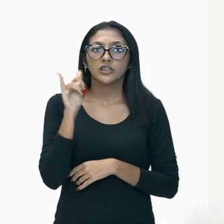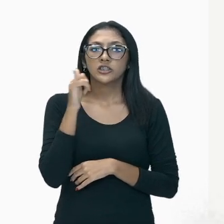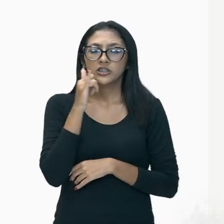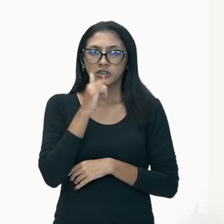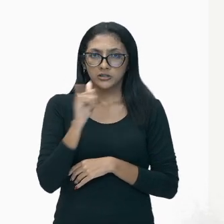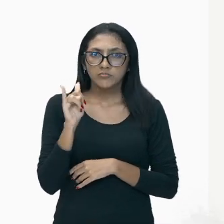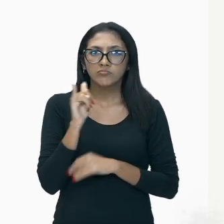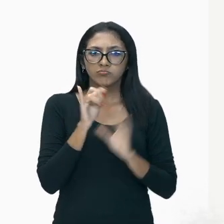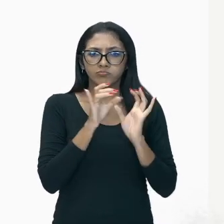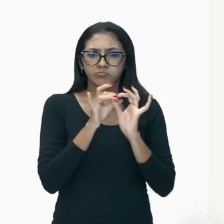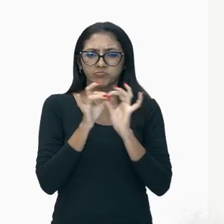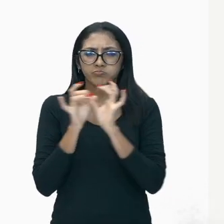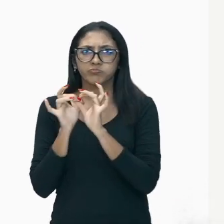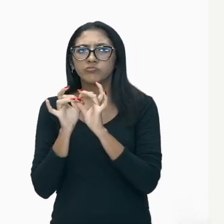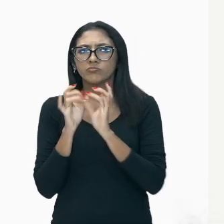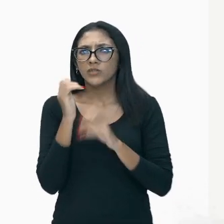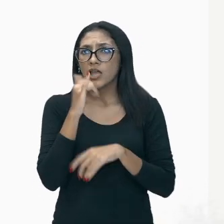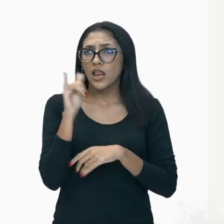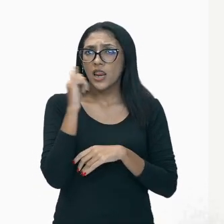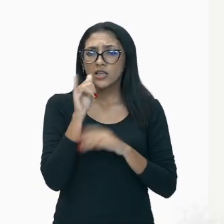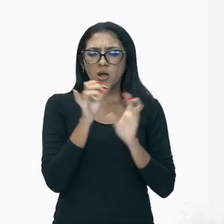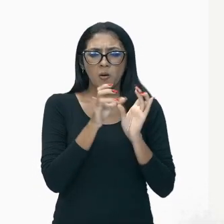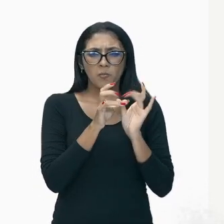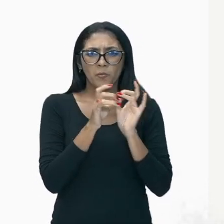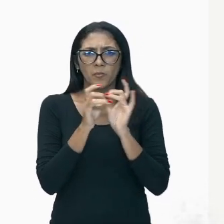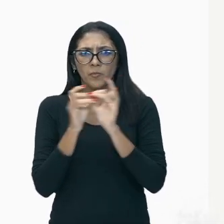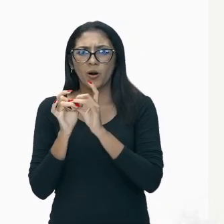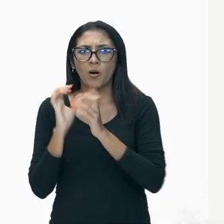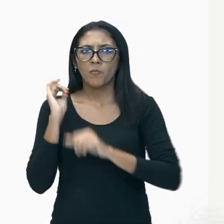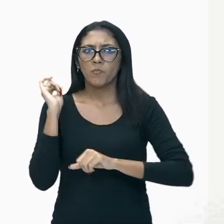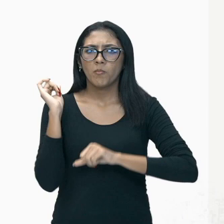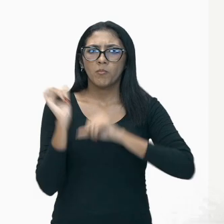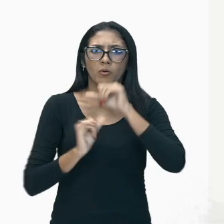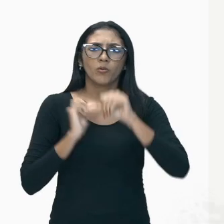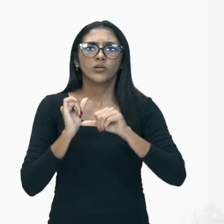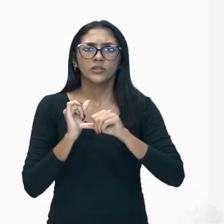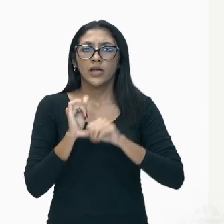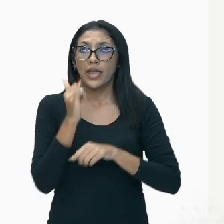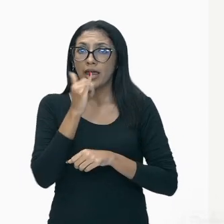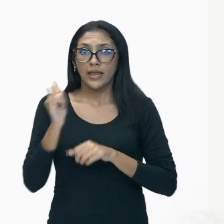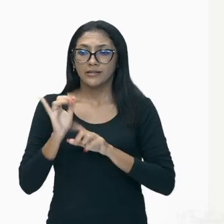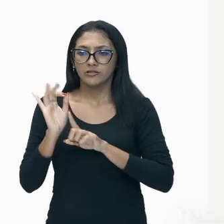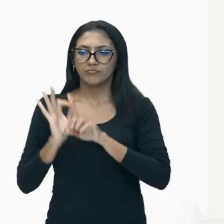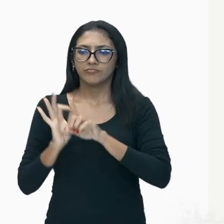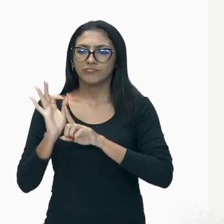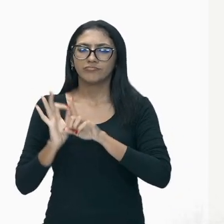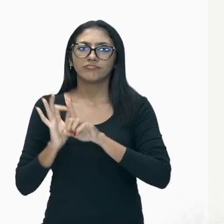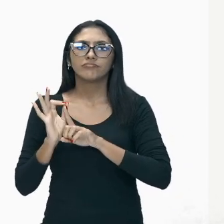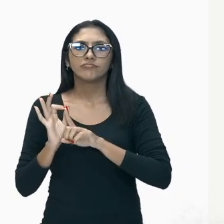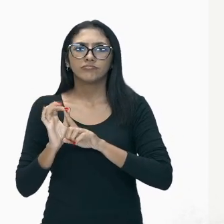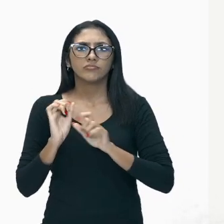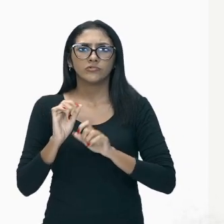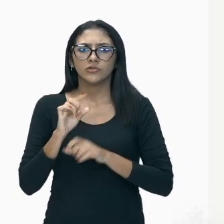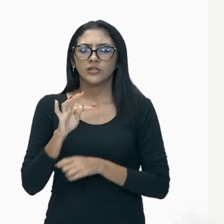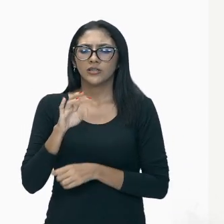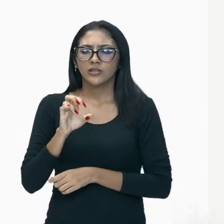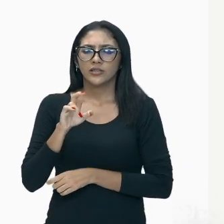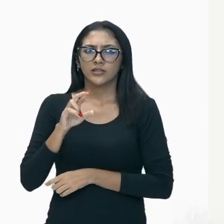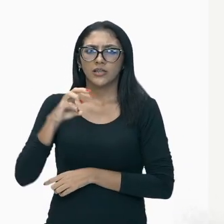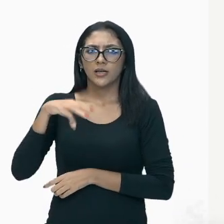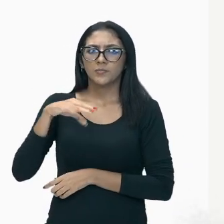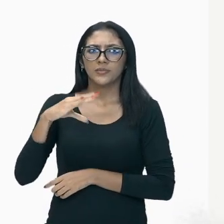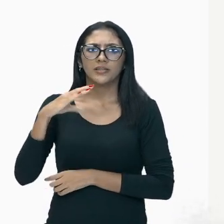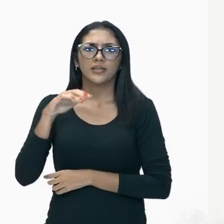ocorre essa transformação de energia elétrica em energia térmica. E que energia é essa?